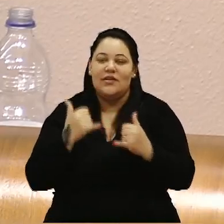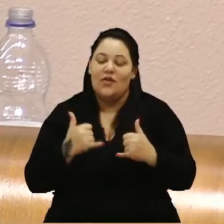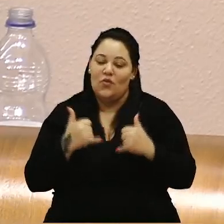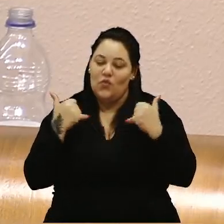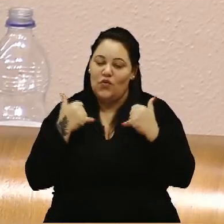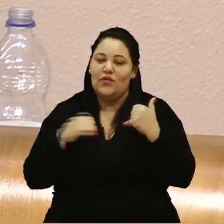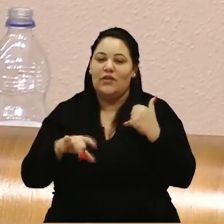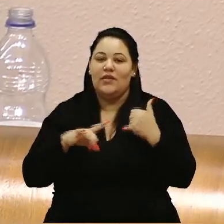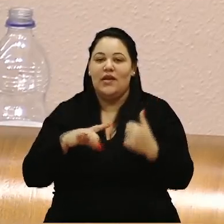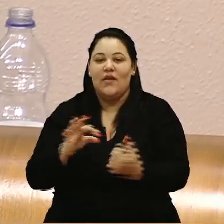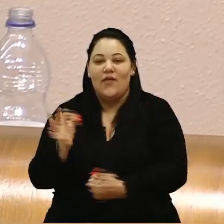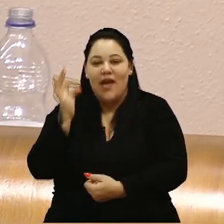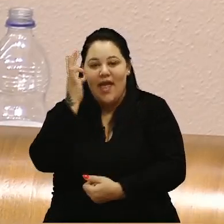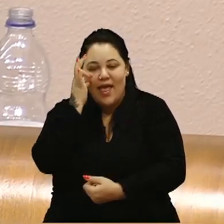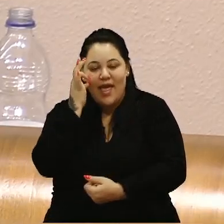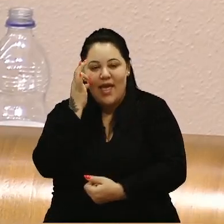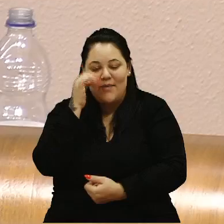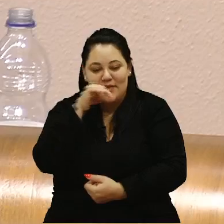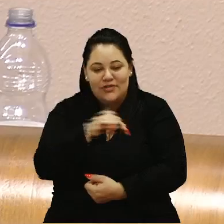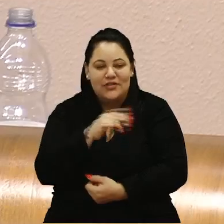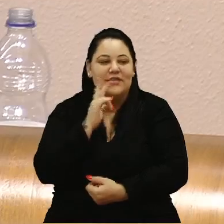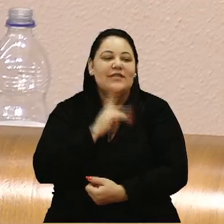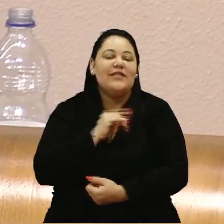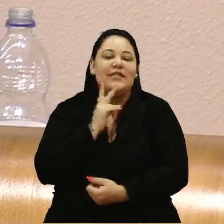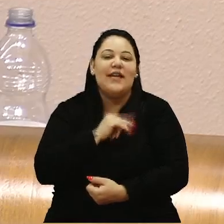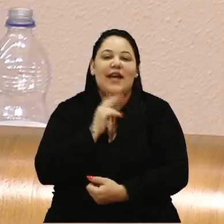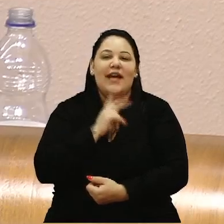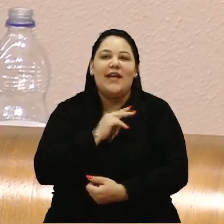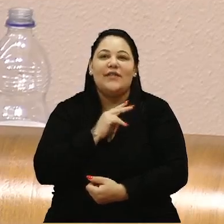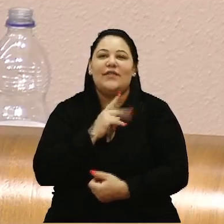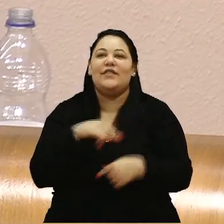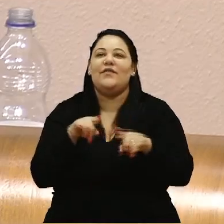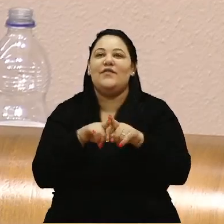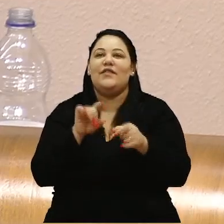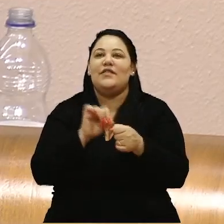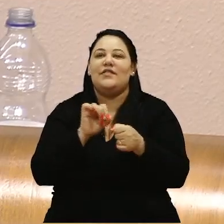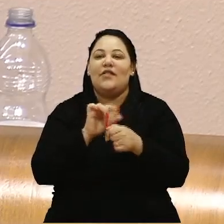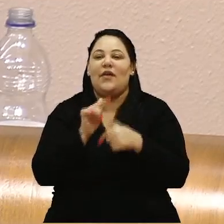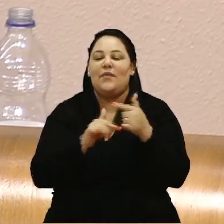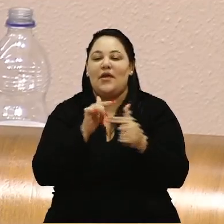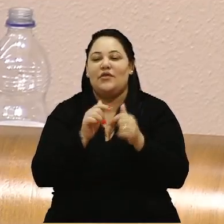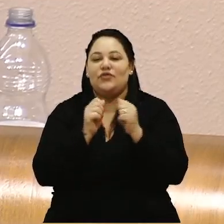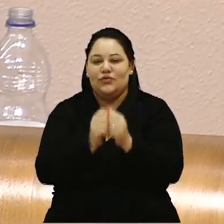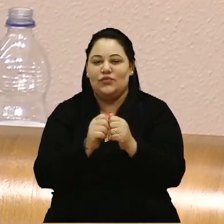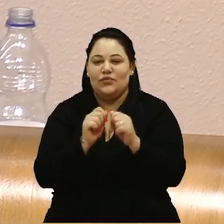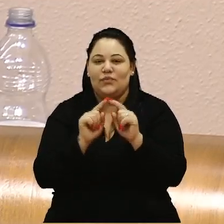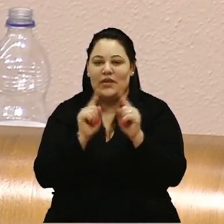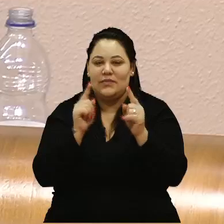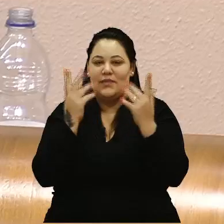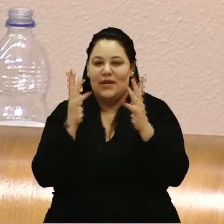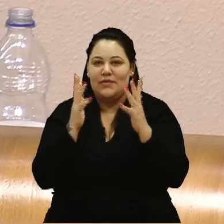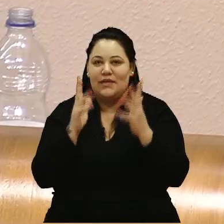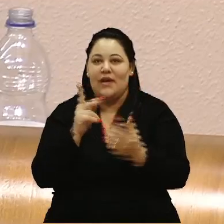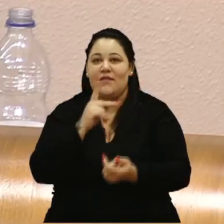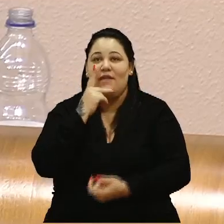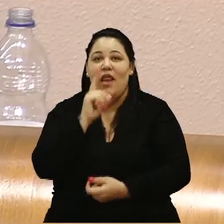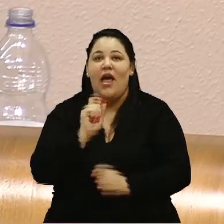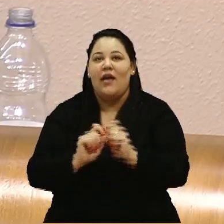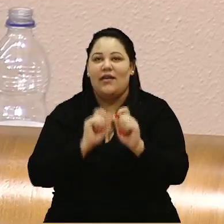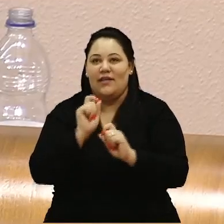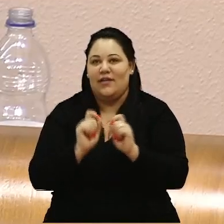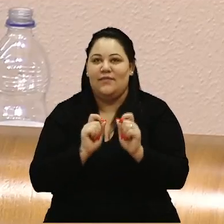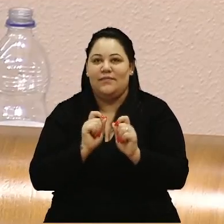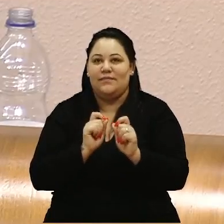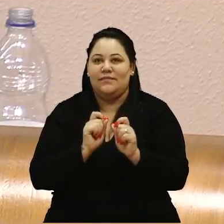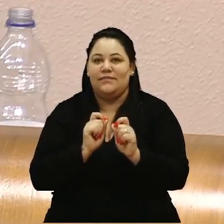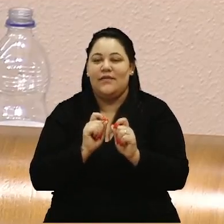aqui e podermos estar fazendo esse trabalho em conjunto a ele. Mas lhe parabenizar e dizer que, não, de fato, é extremamente complexo,